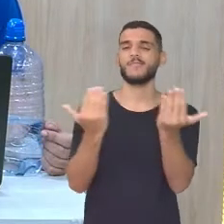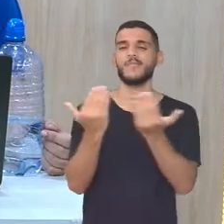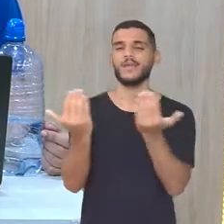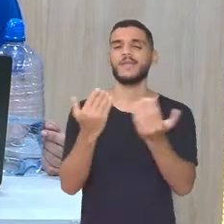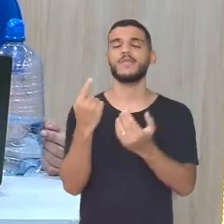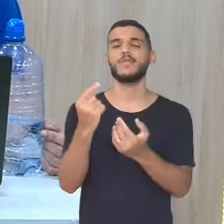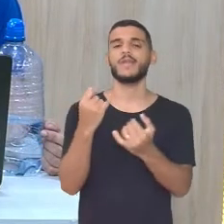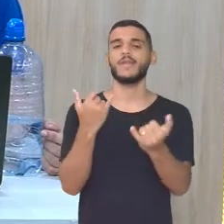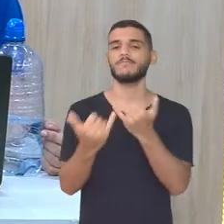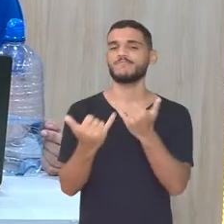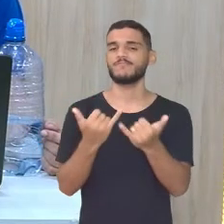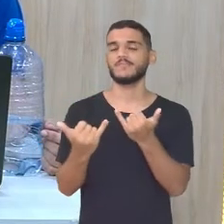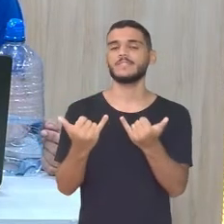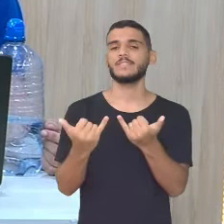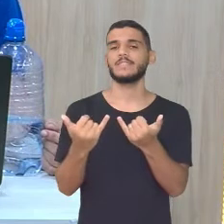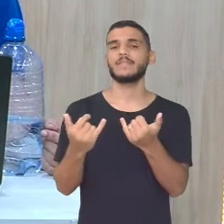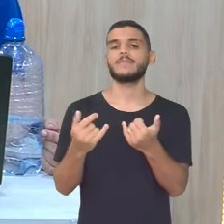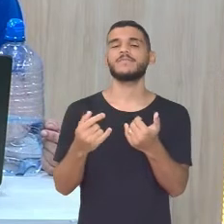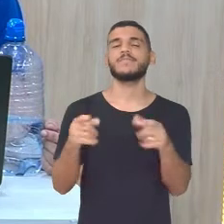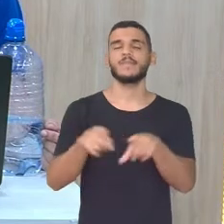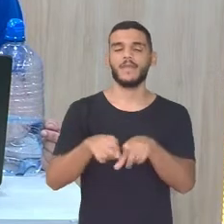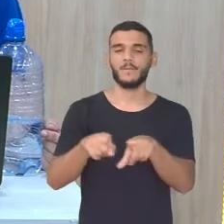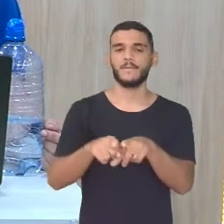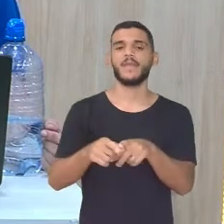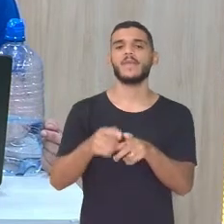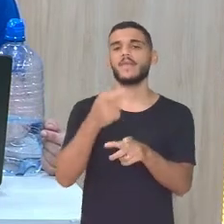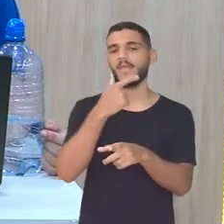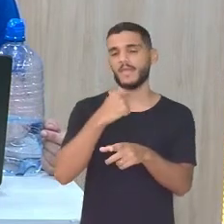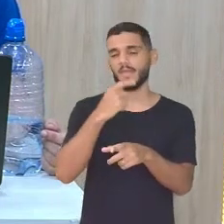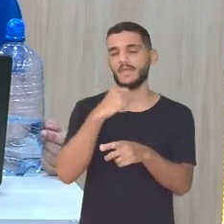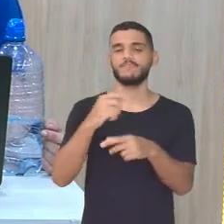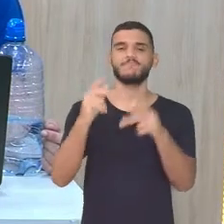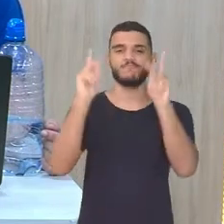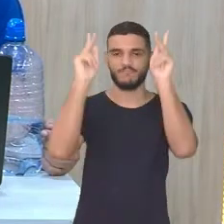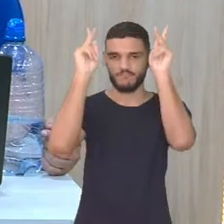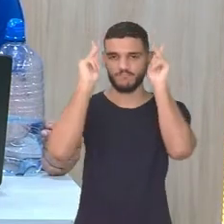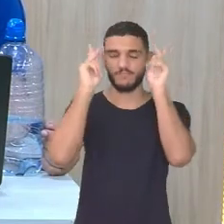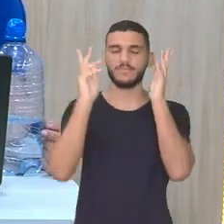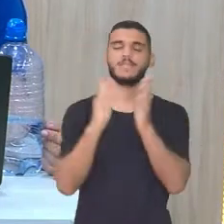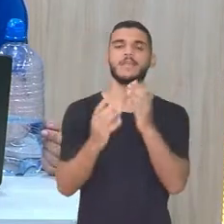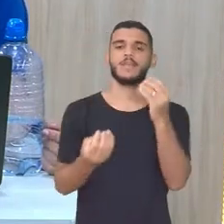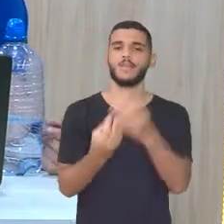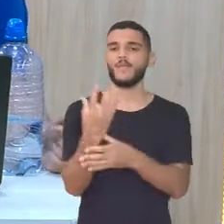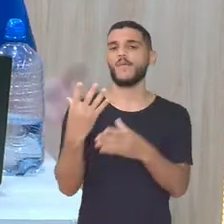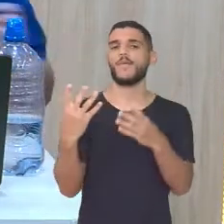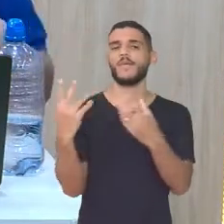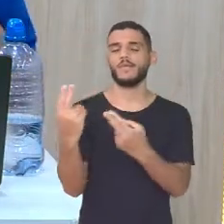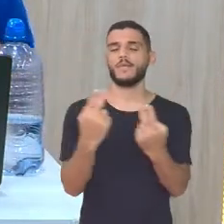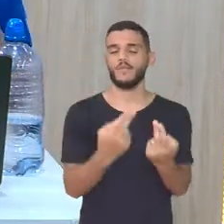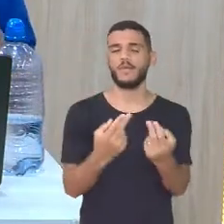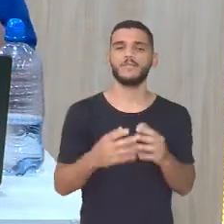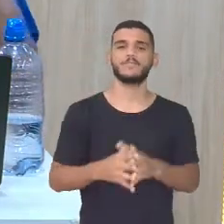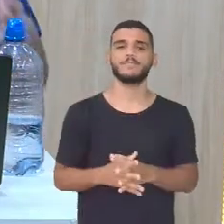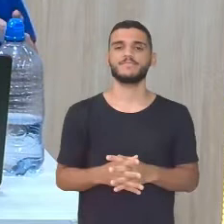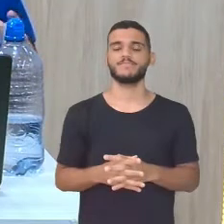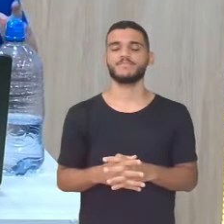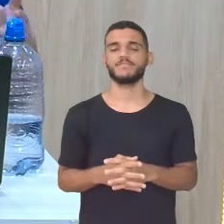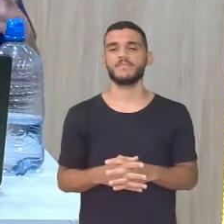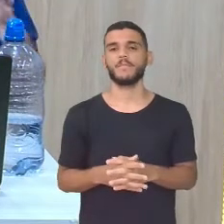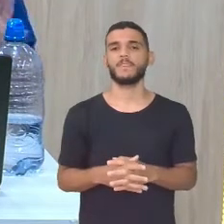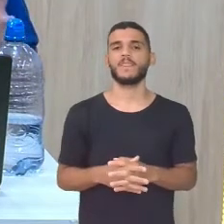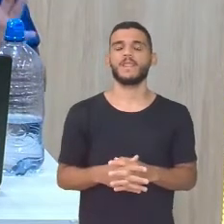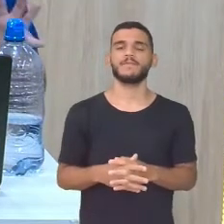que aprisiona a princesa, mesmo ele sendo pobre. Mas ele tenta emular ali, né?